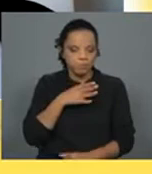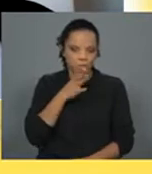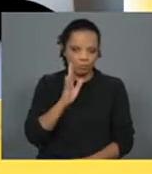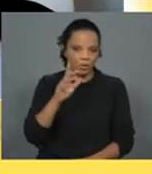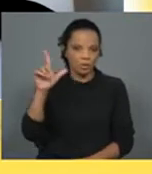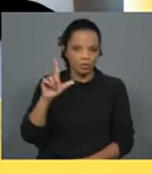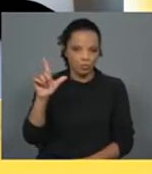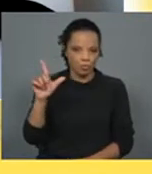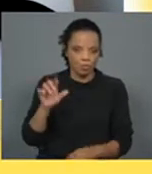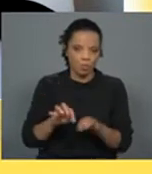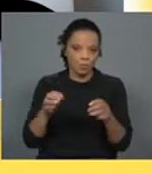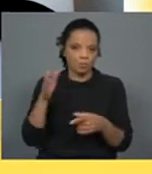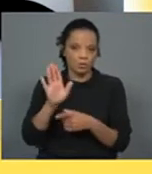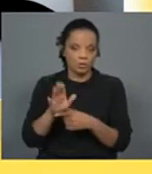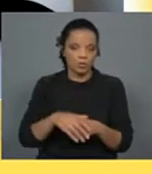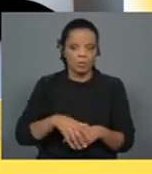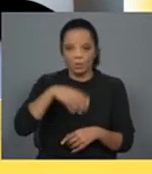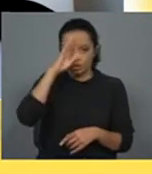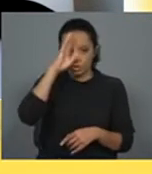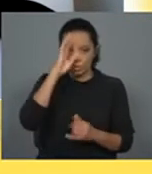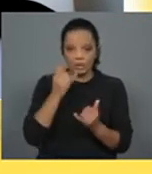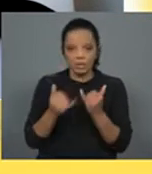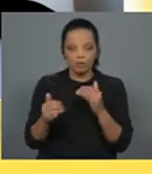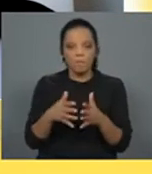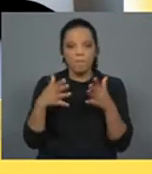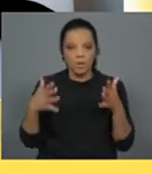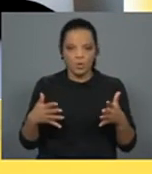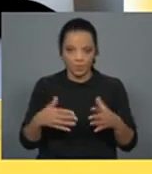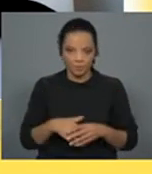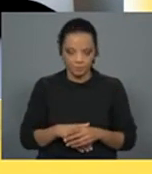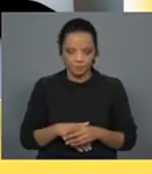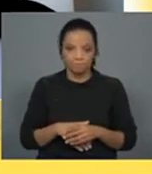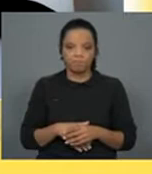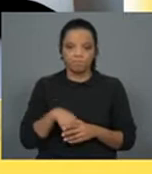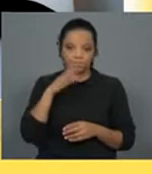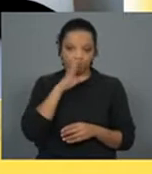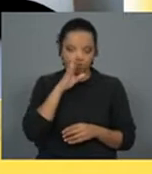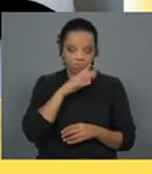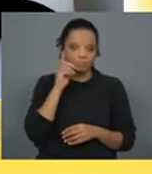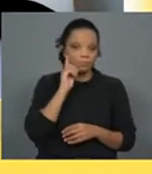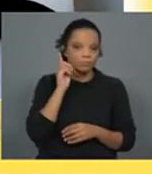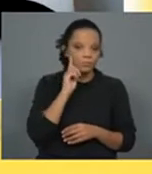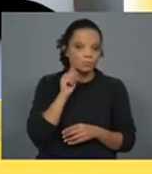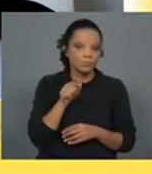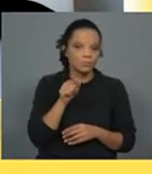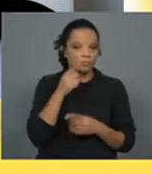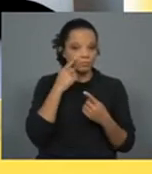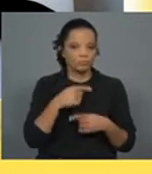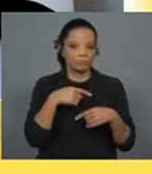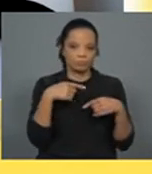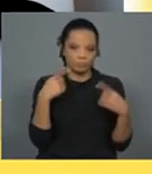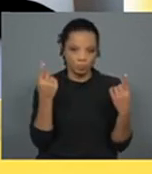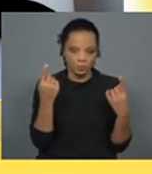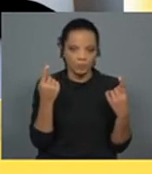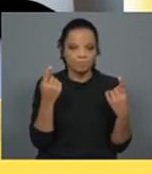Lisboa, tal como, por exemplo, Istambul, tem um risco maior. Se, por um lado, também é importante dar conhecimentos